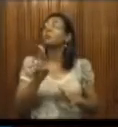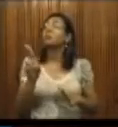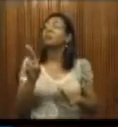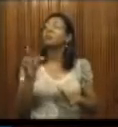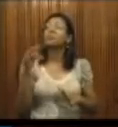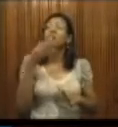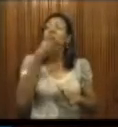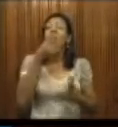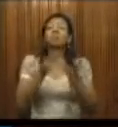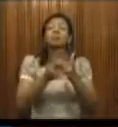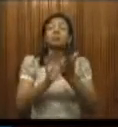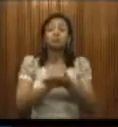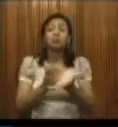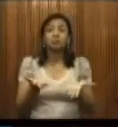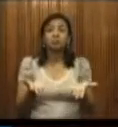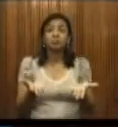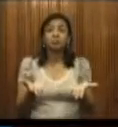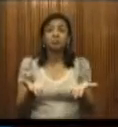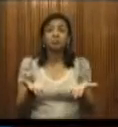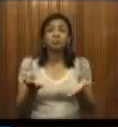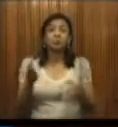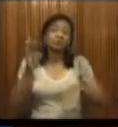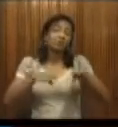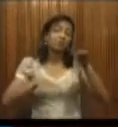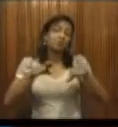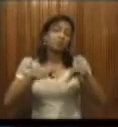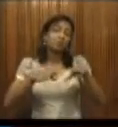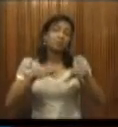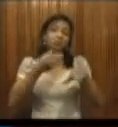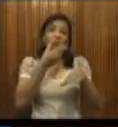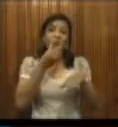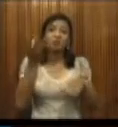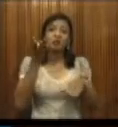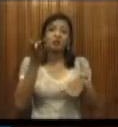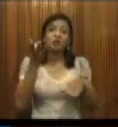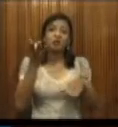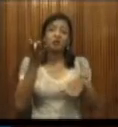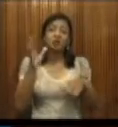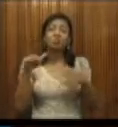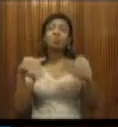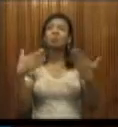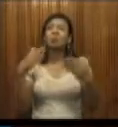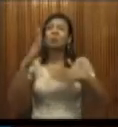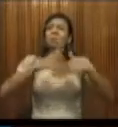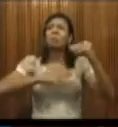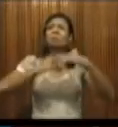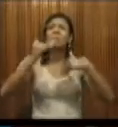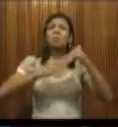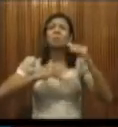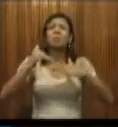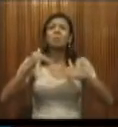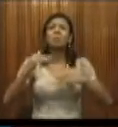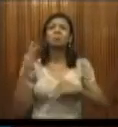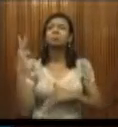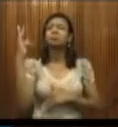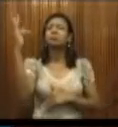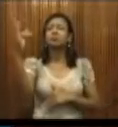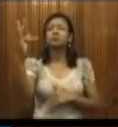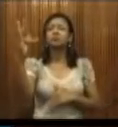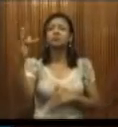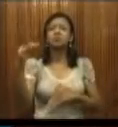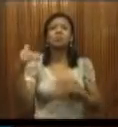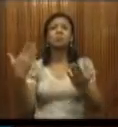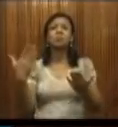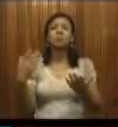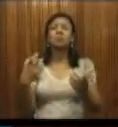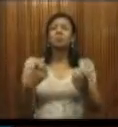esposo. O rapaz, de repente, ele pode ter uma curiosidade de querer saber qual vai ser a profissão ideal para ele. De repente, a pessoa quer saber